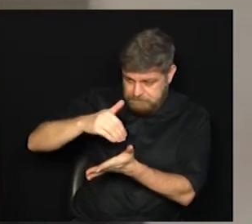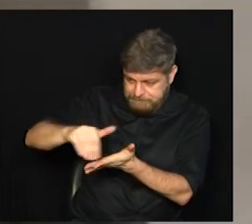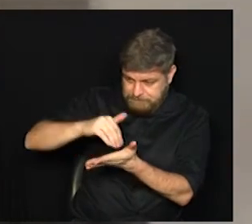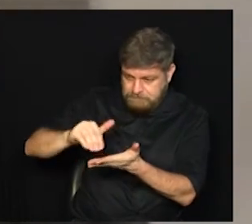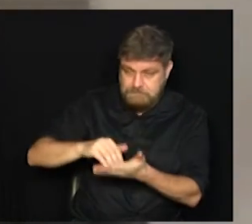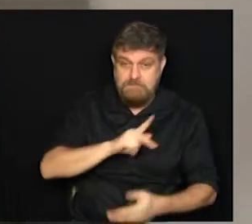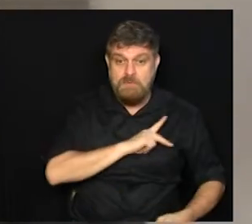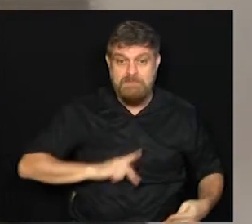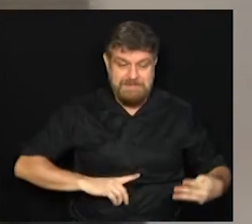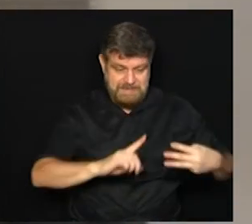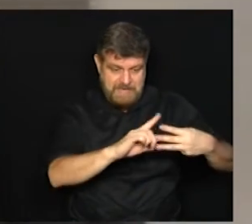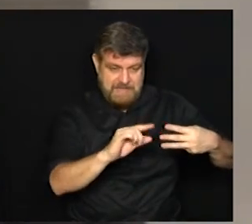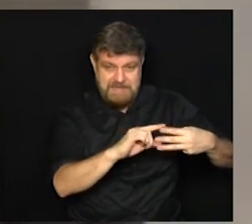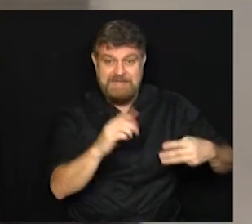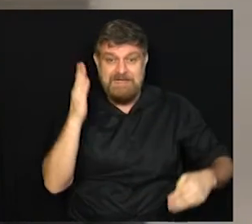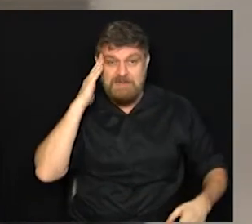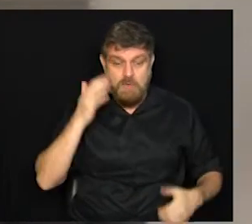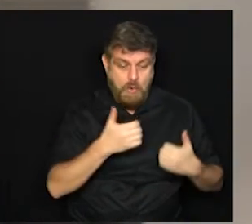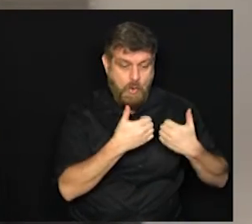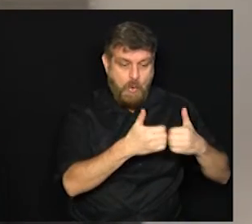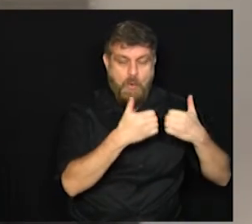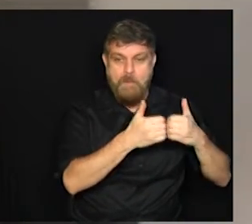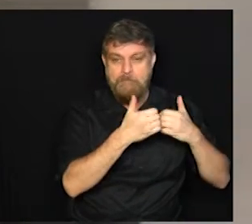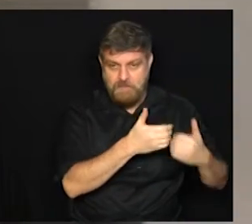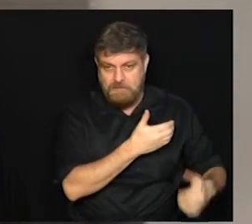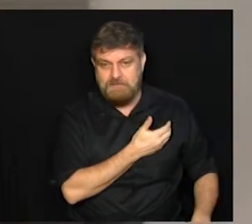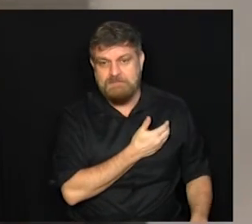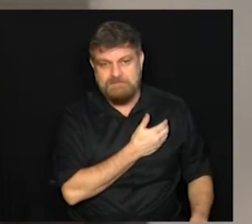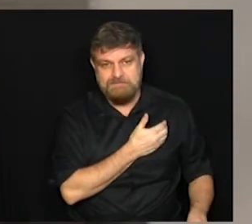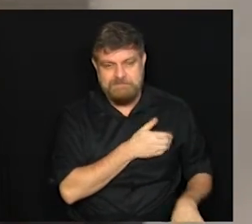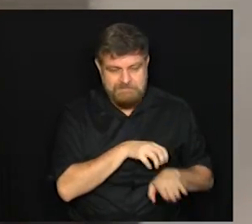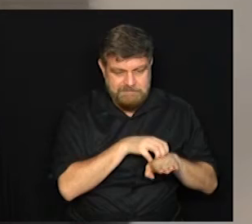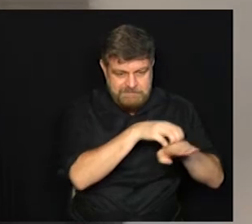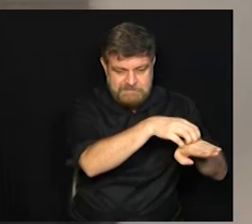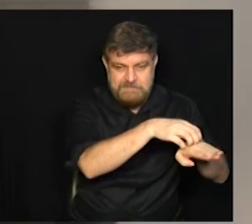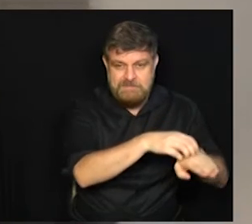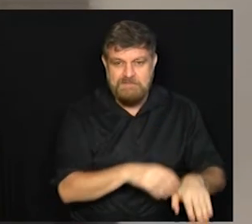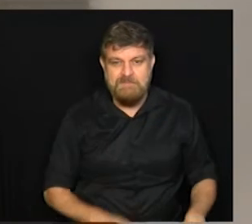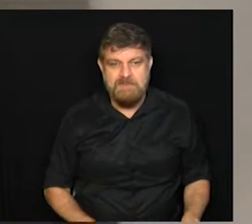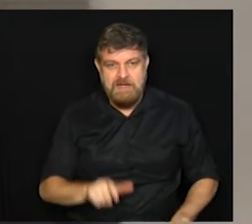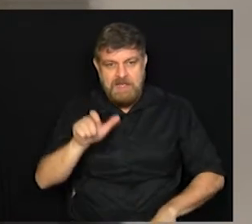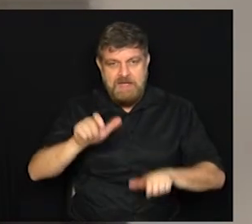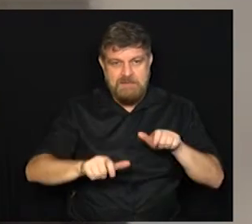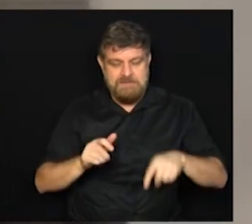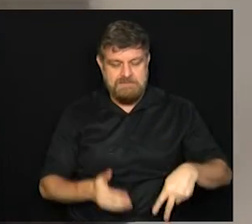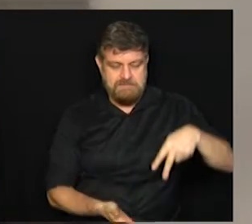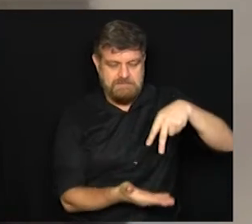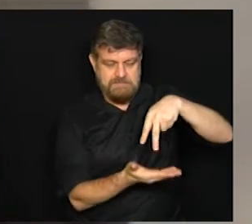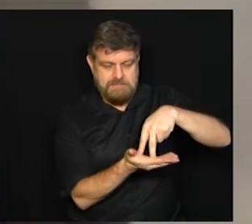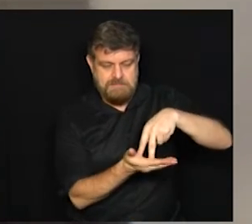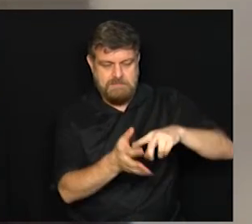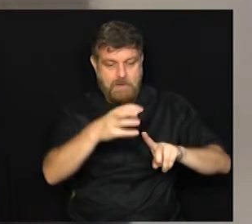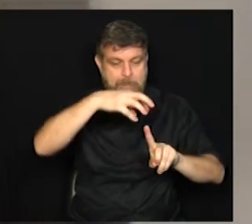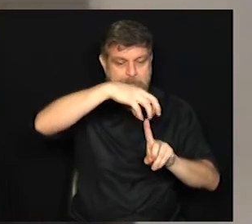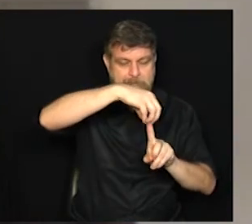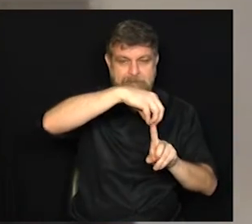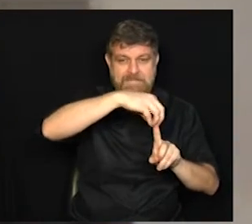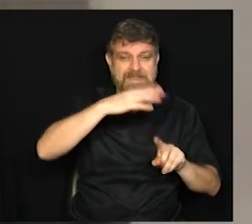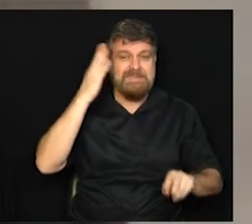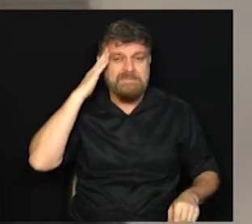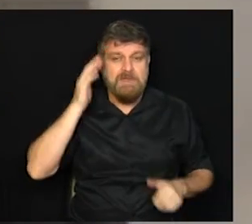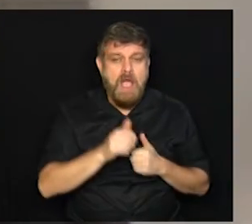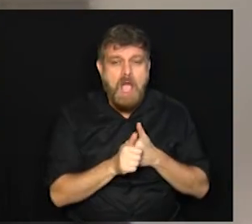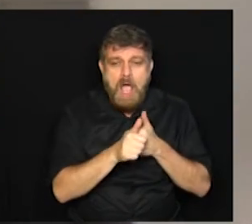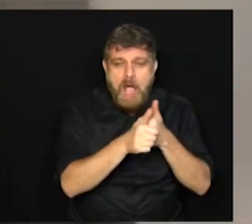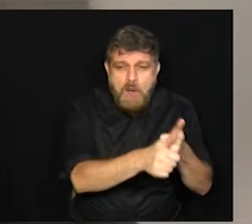feito com os pontos de ônibus, lá as medições, né? Pessoal com o pé na rua, lá, pé no chão, fazendo o